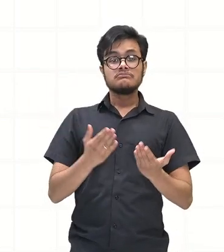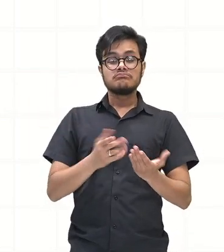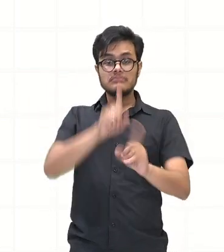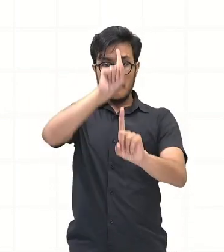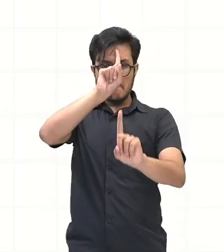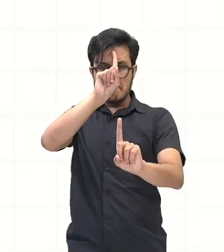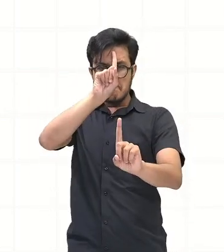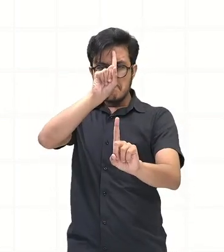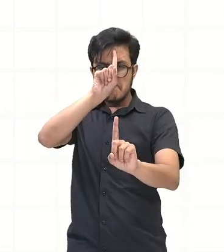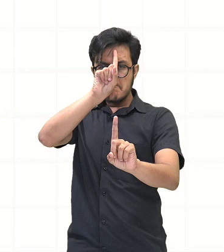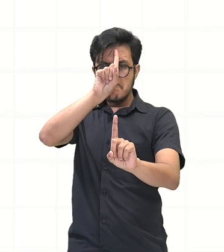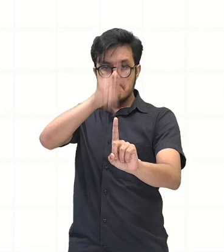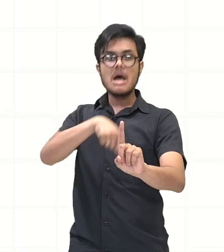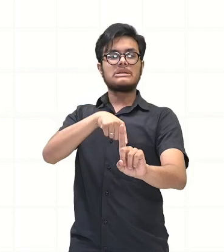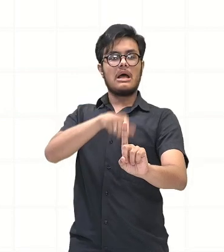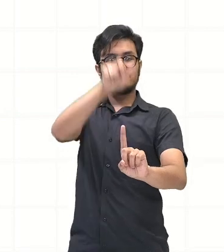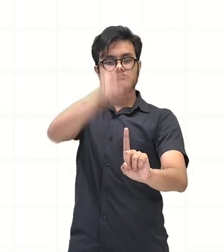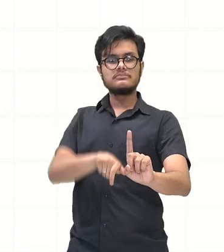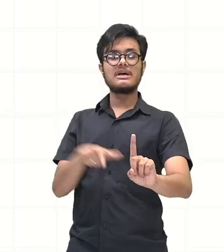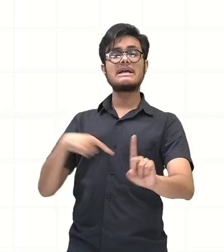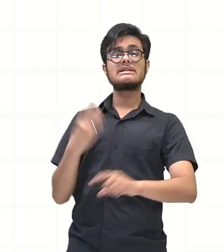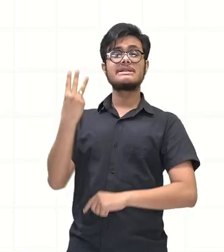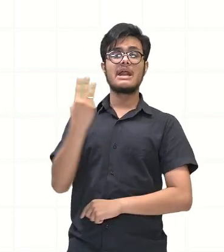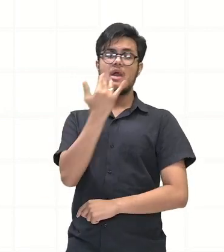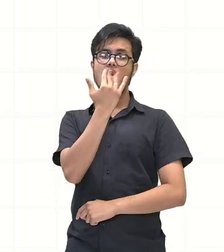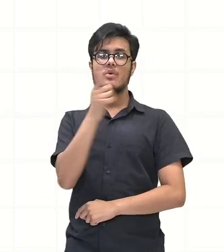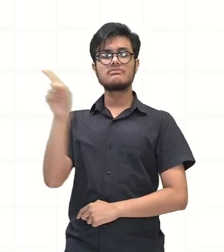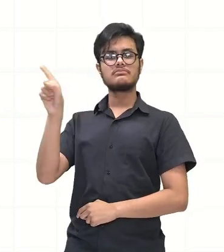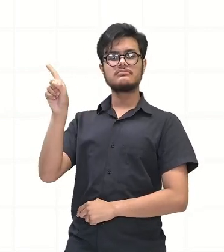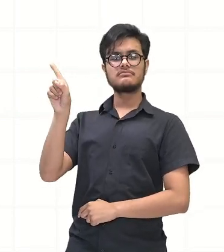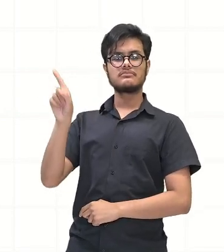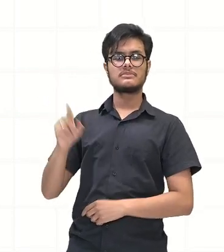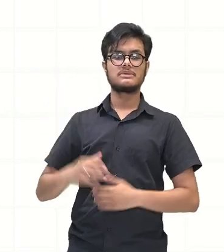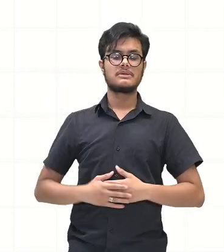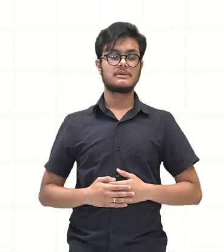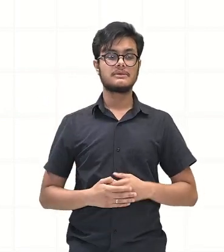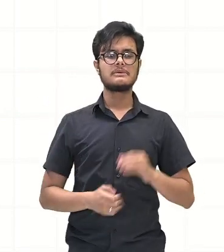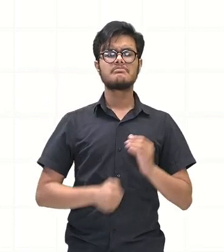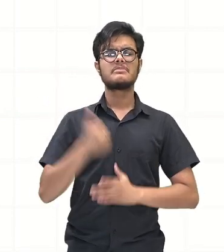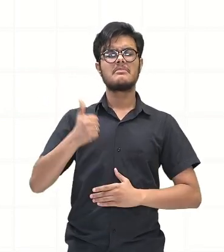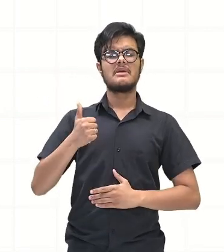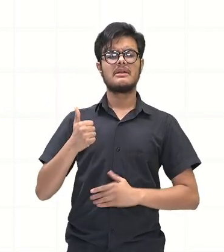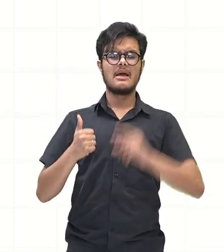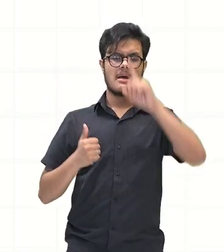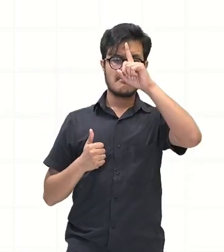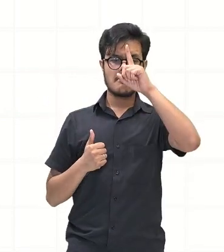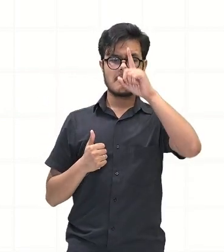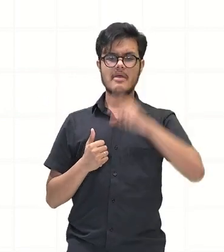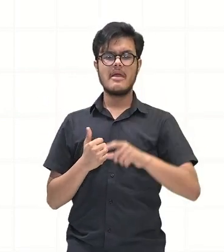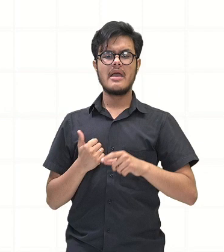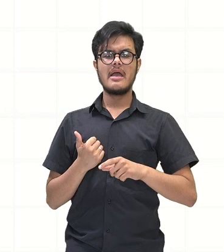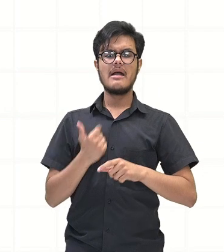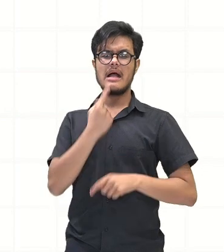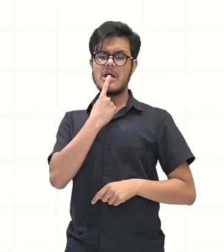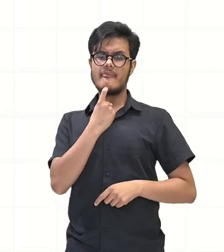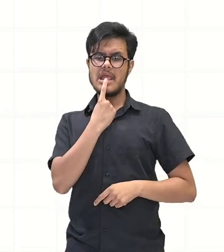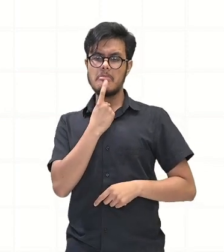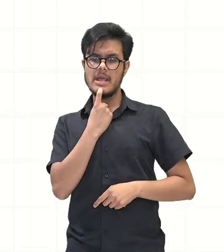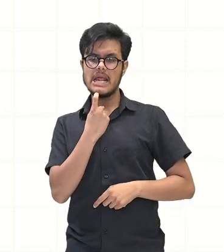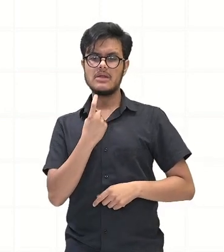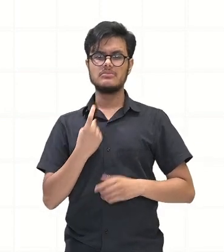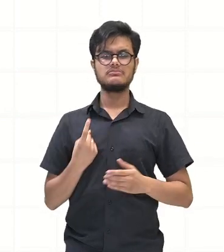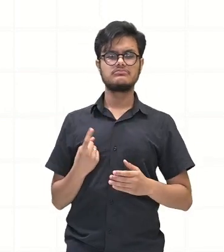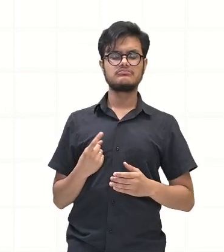observem aqui que eu tenho 3 cores no nosso mapa. A primeira cor parece um vermelho mais escuro, né? Que